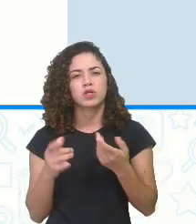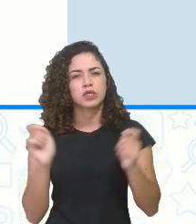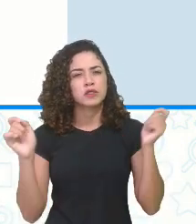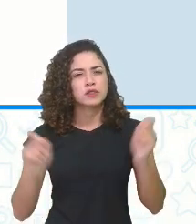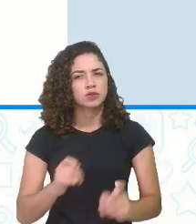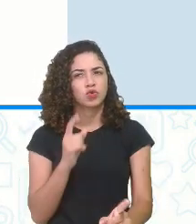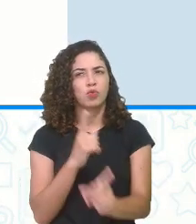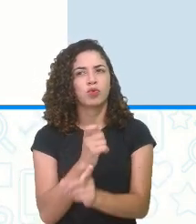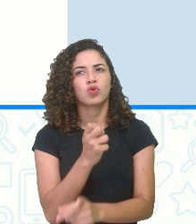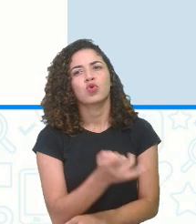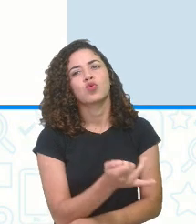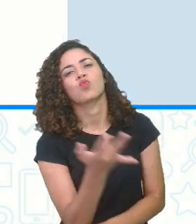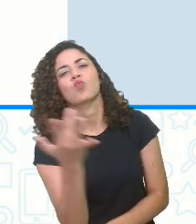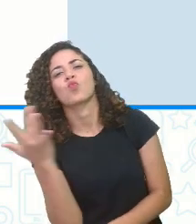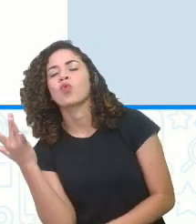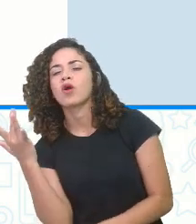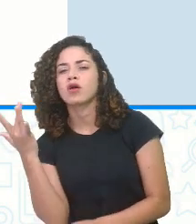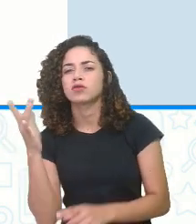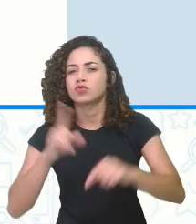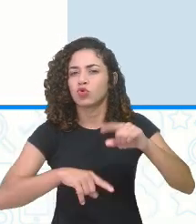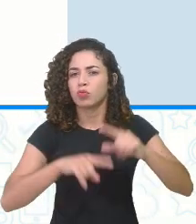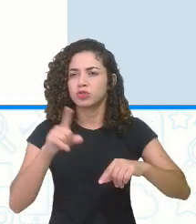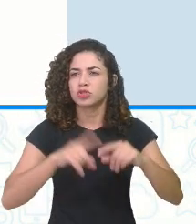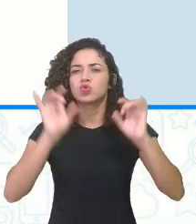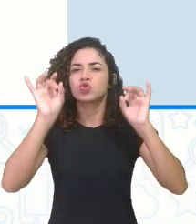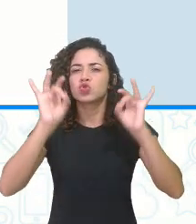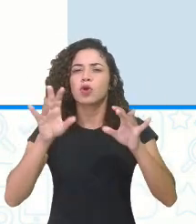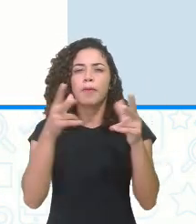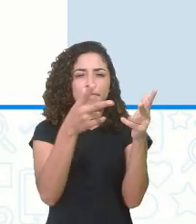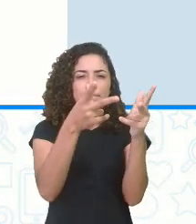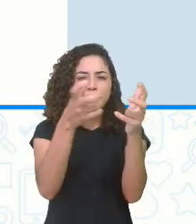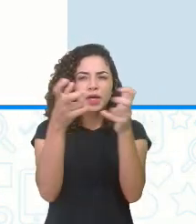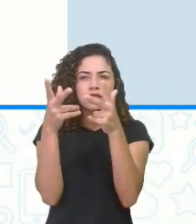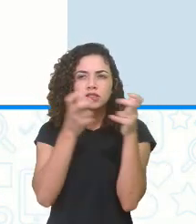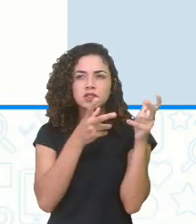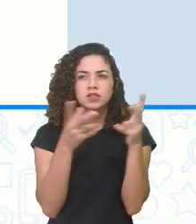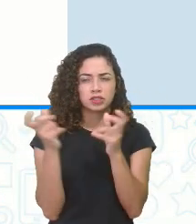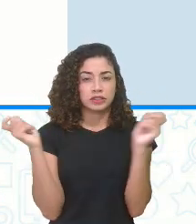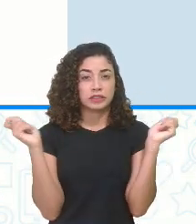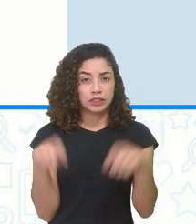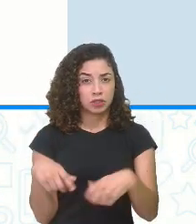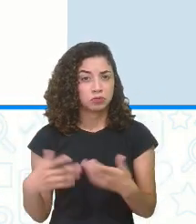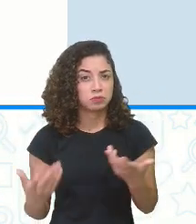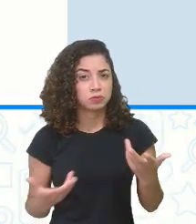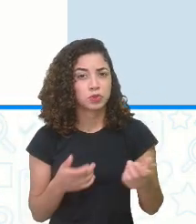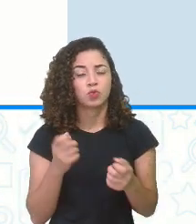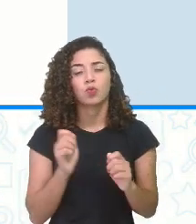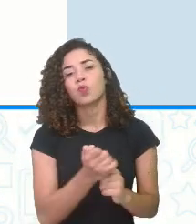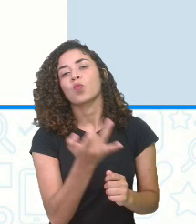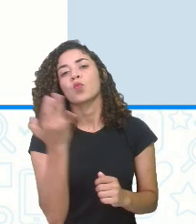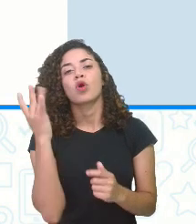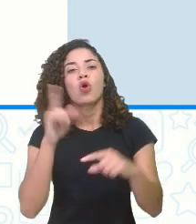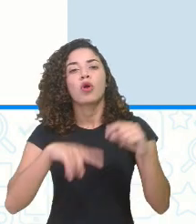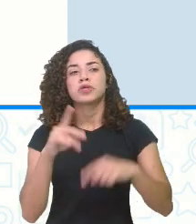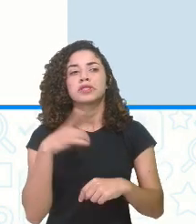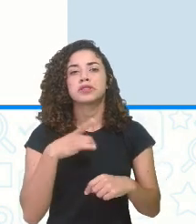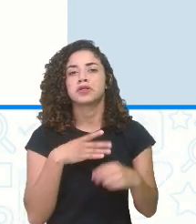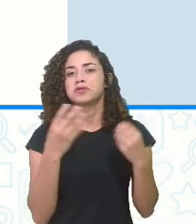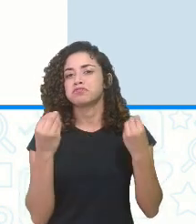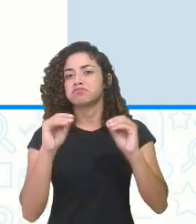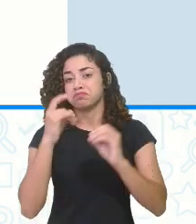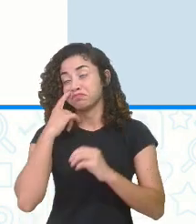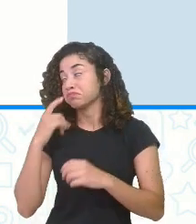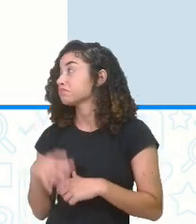descobrir quantidade de objetos. Observando essa página, é, professora Iris, possível descobrir quantidade de objeto aí?